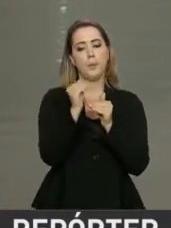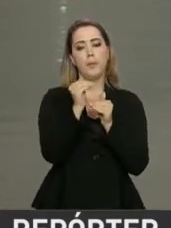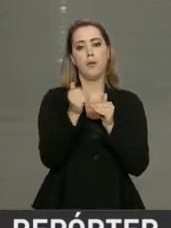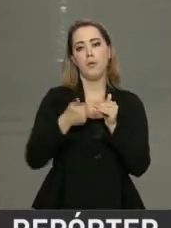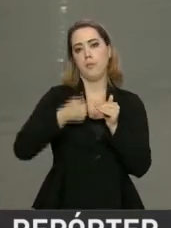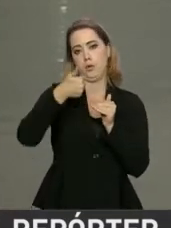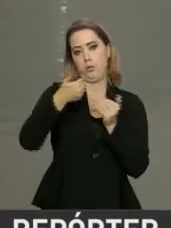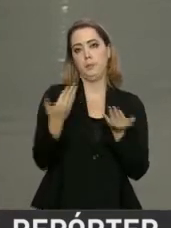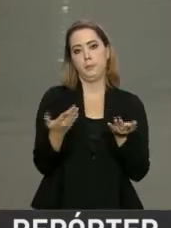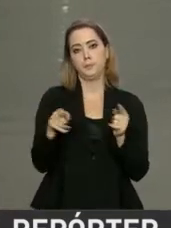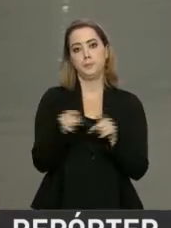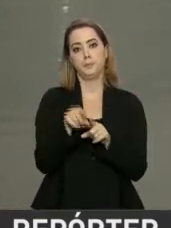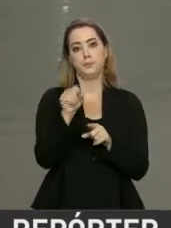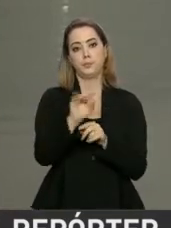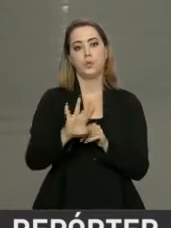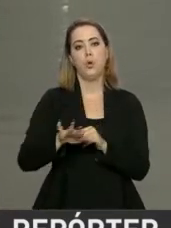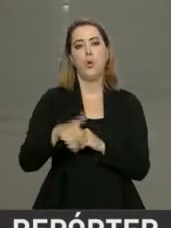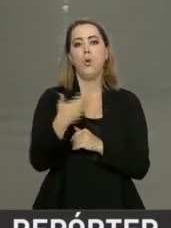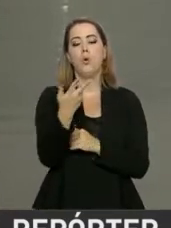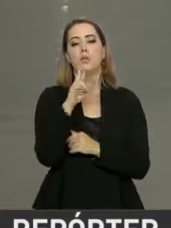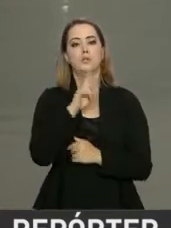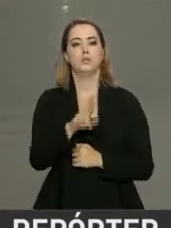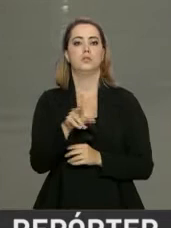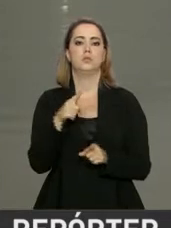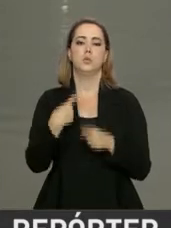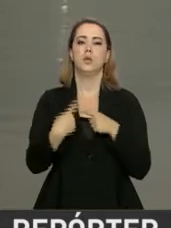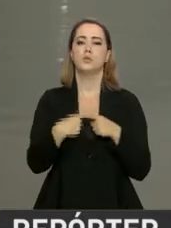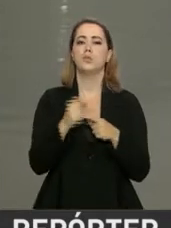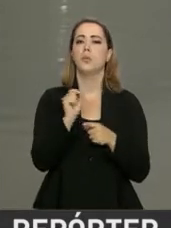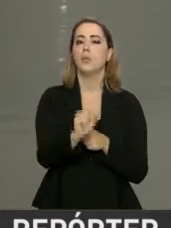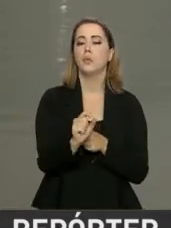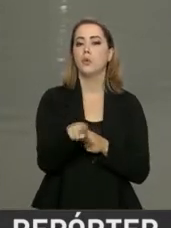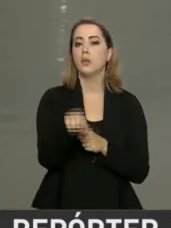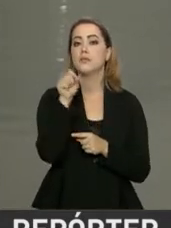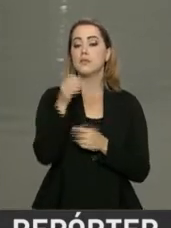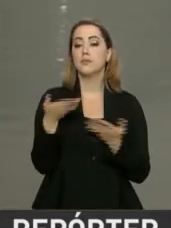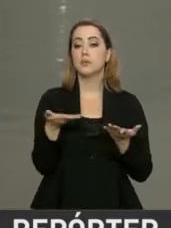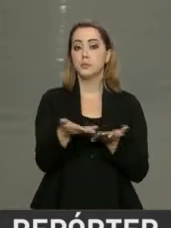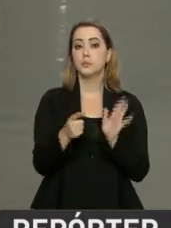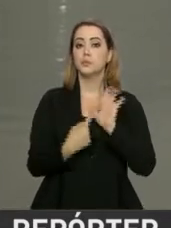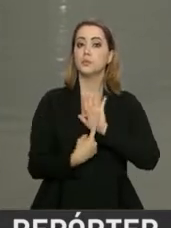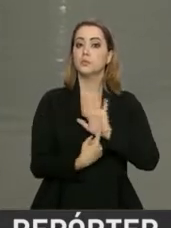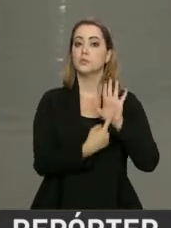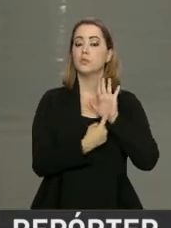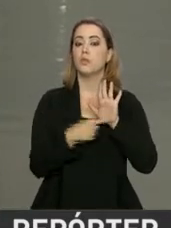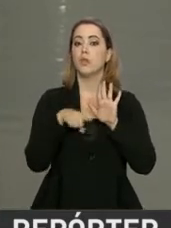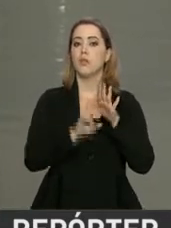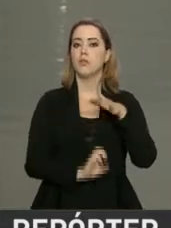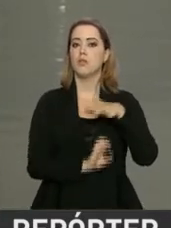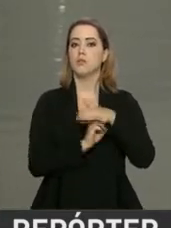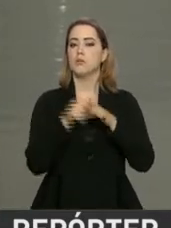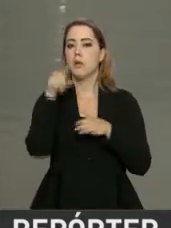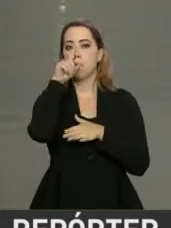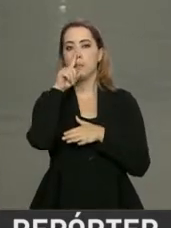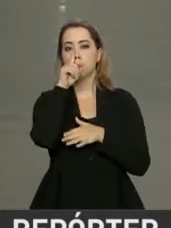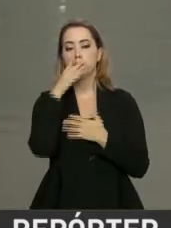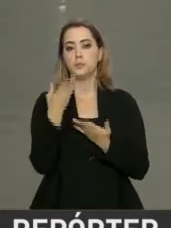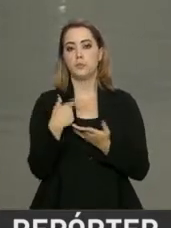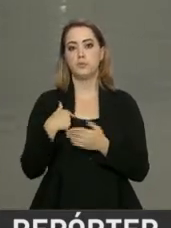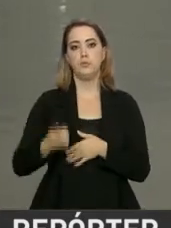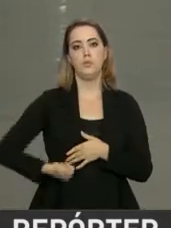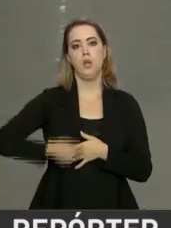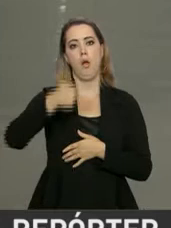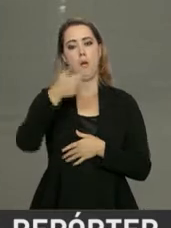quais foram as justificativas para essa decisão apresentadas pela mudes o melhor ambiente regulatório